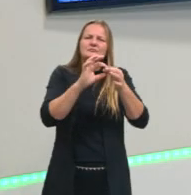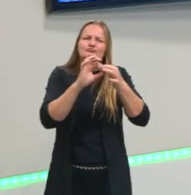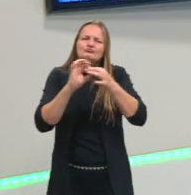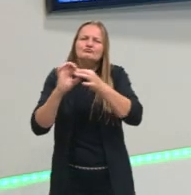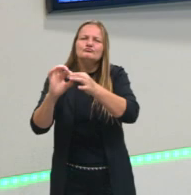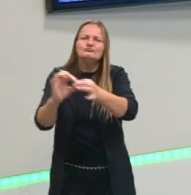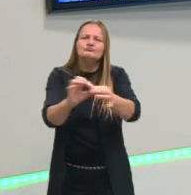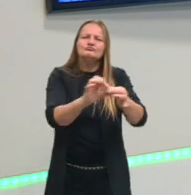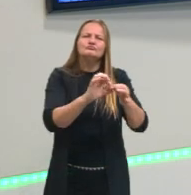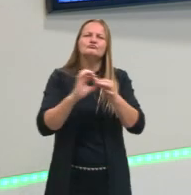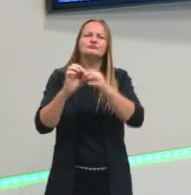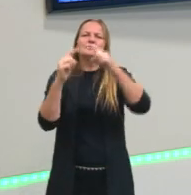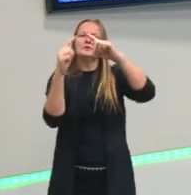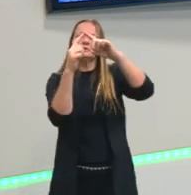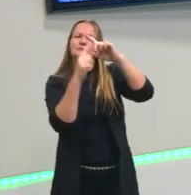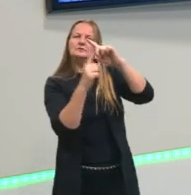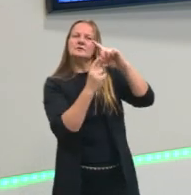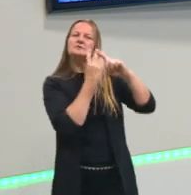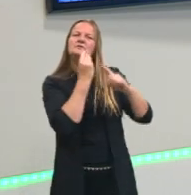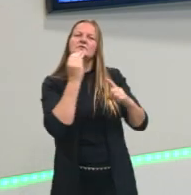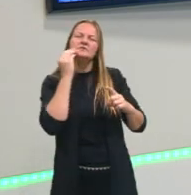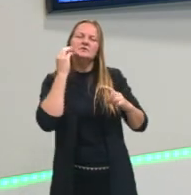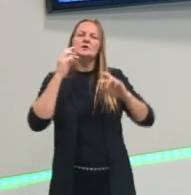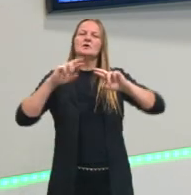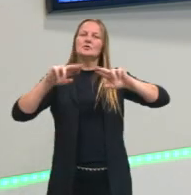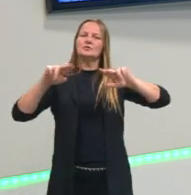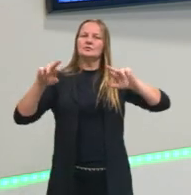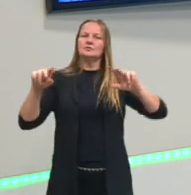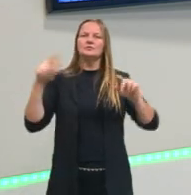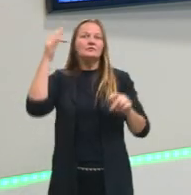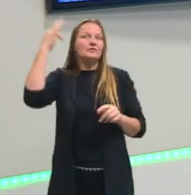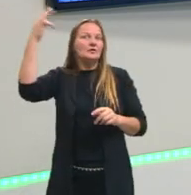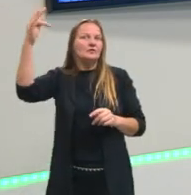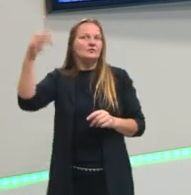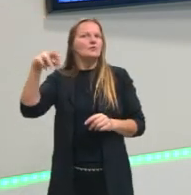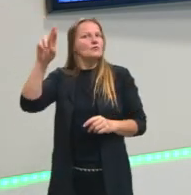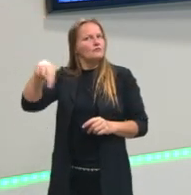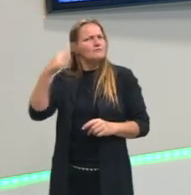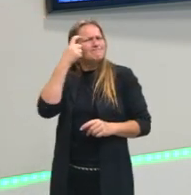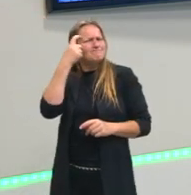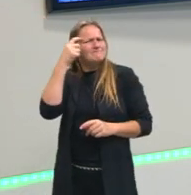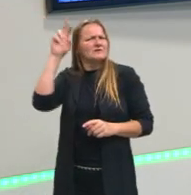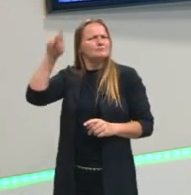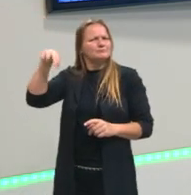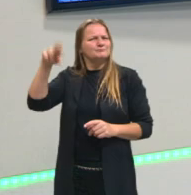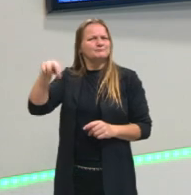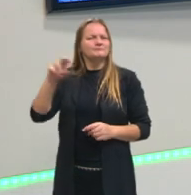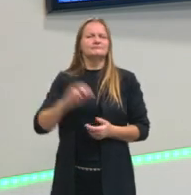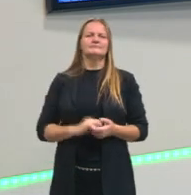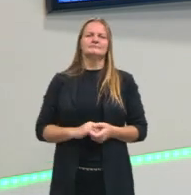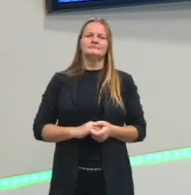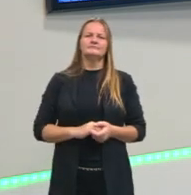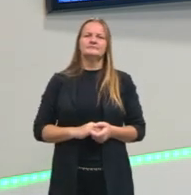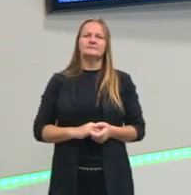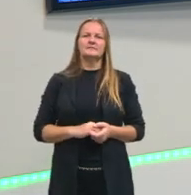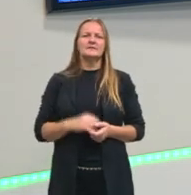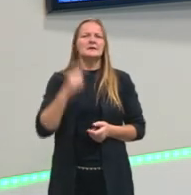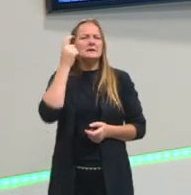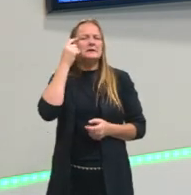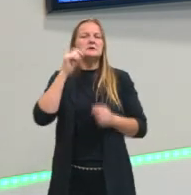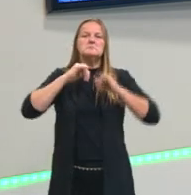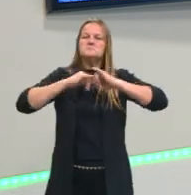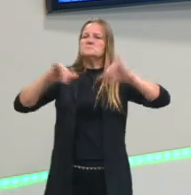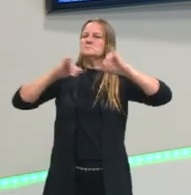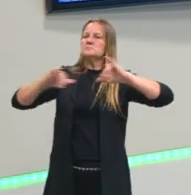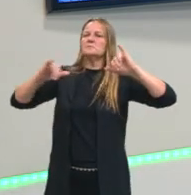pouco aqui o Tales e anaximandro de uma forma um pouco mais racional mas ele admite que prega que